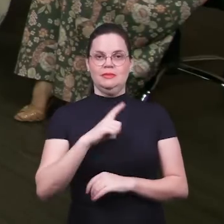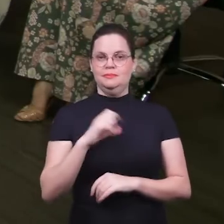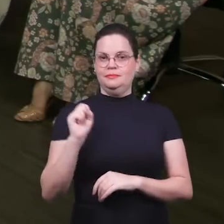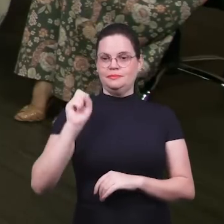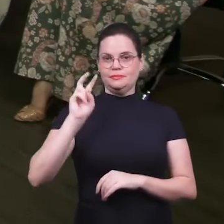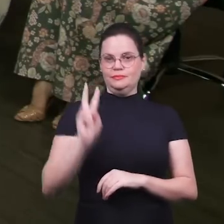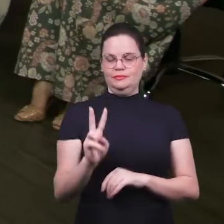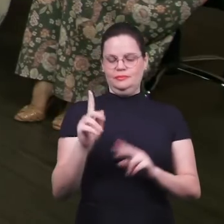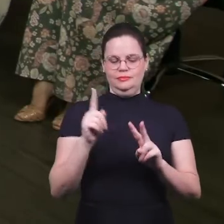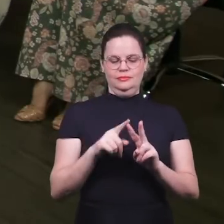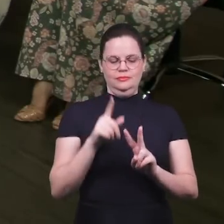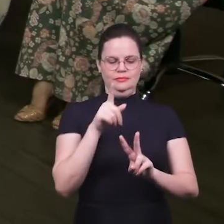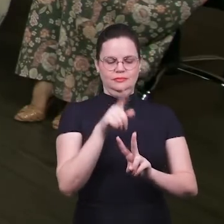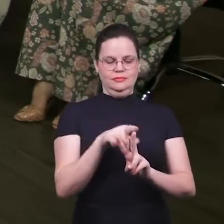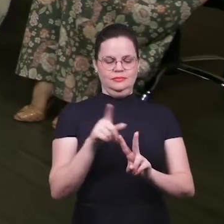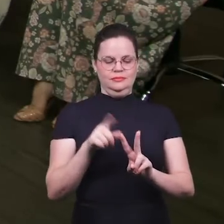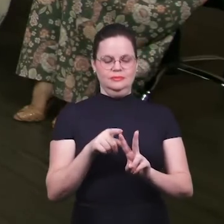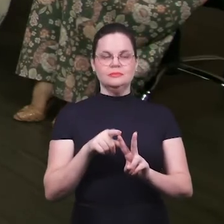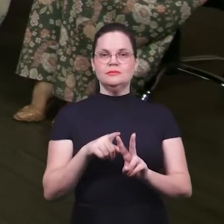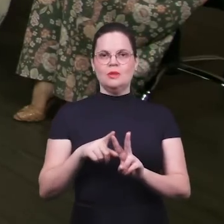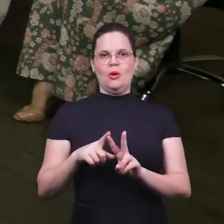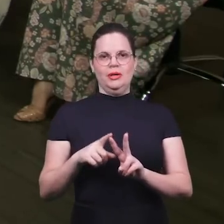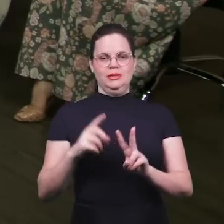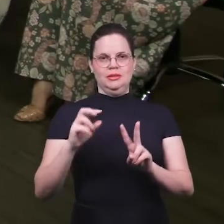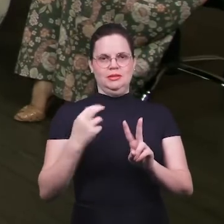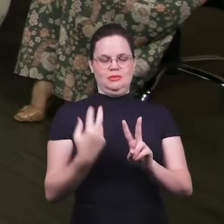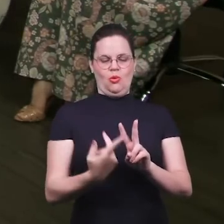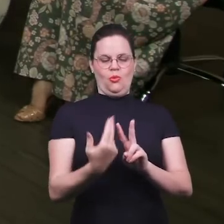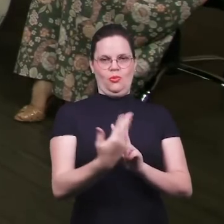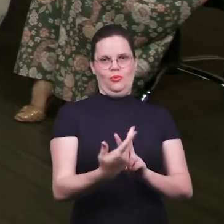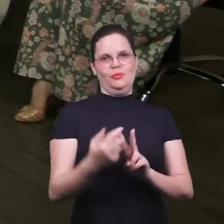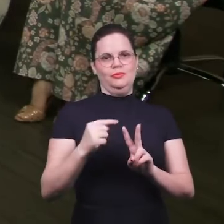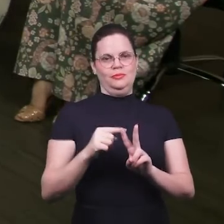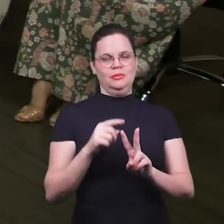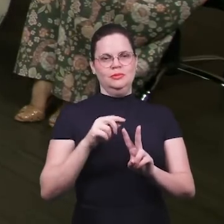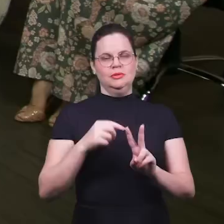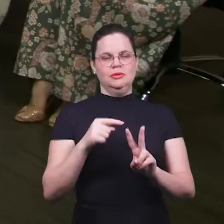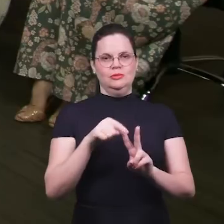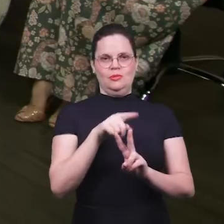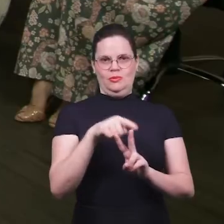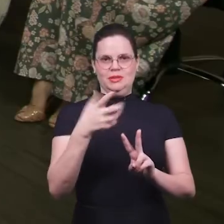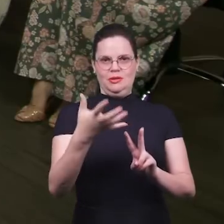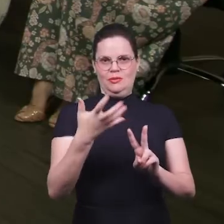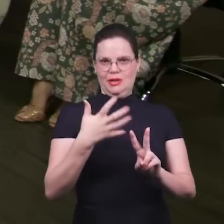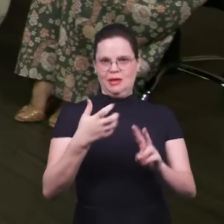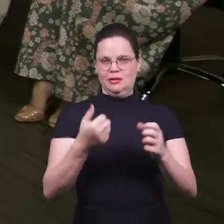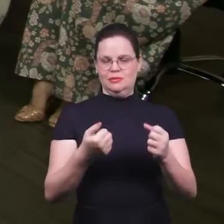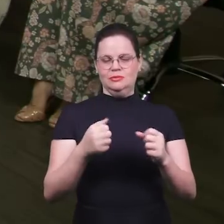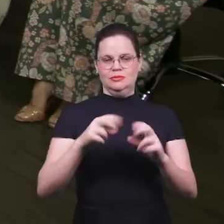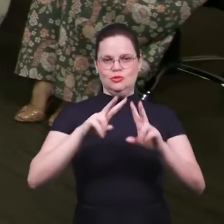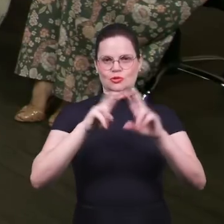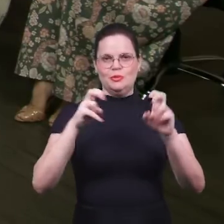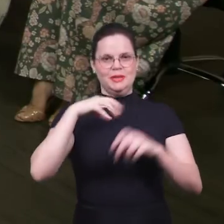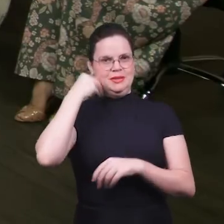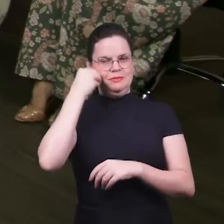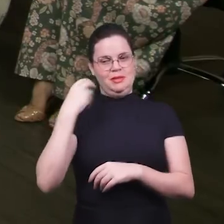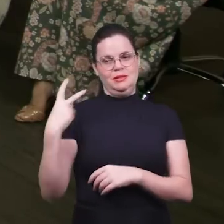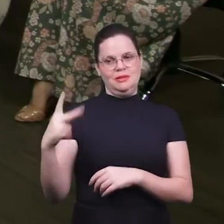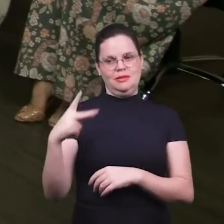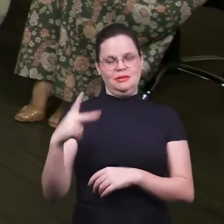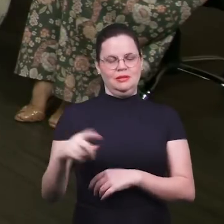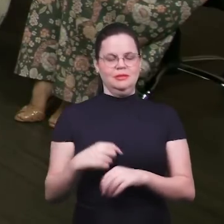que eu consigo extrair aqui da experiência contada pela Isabelle. Um deles, muito